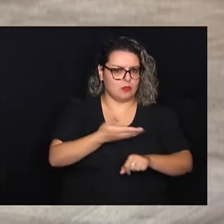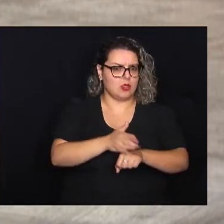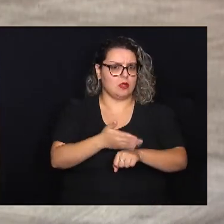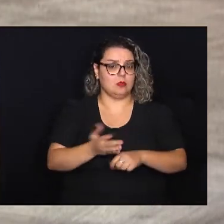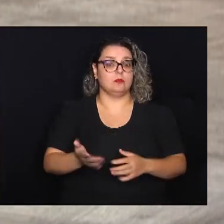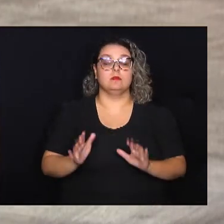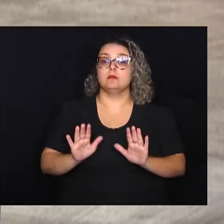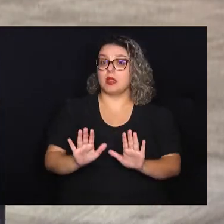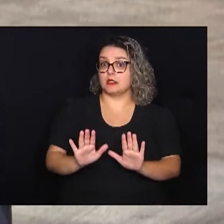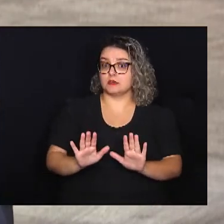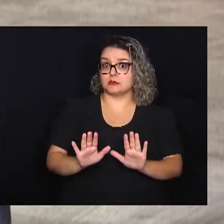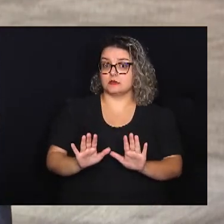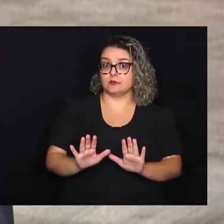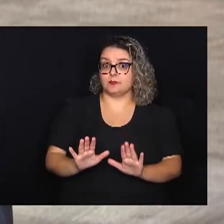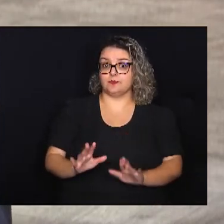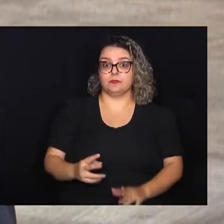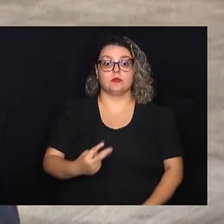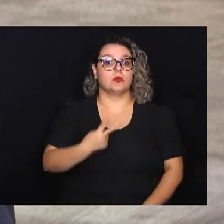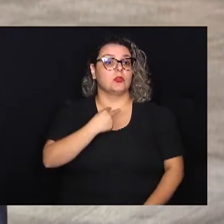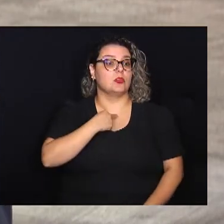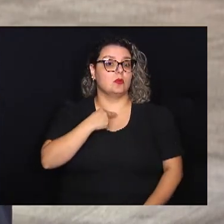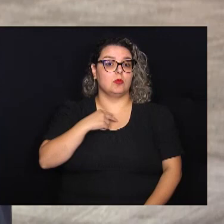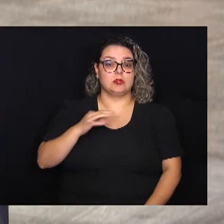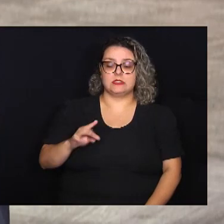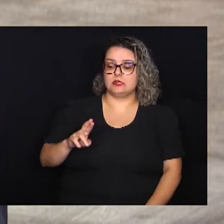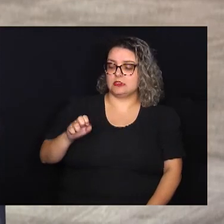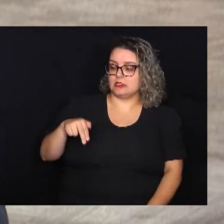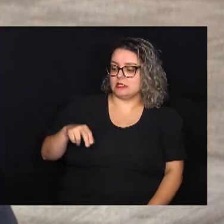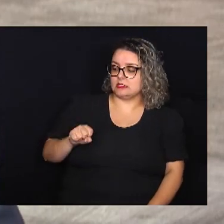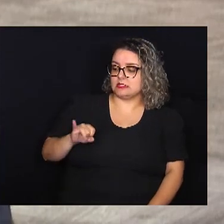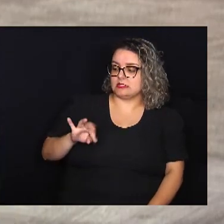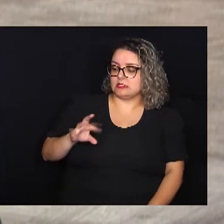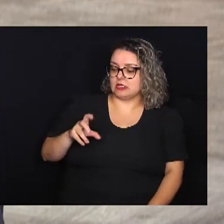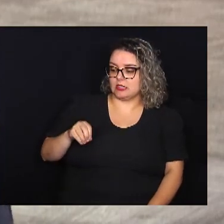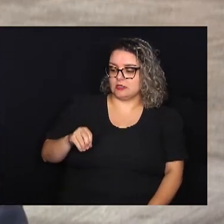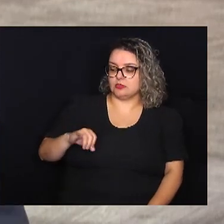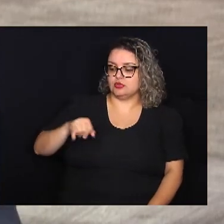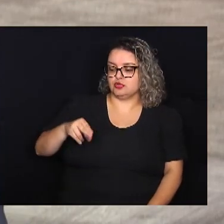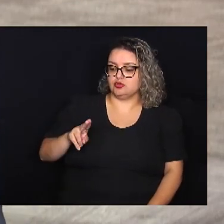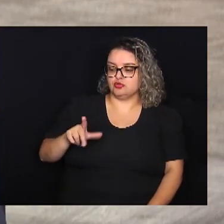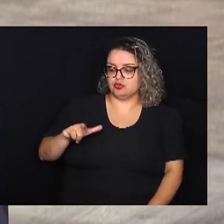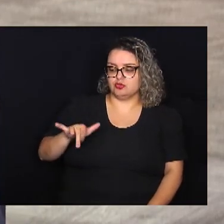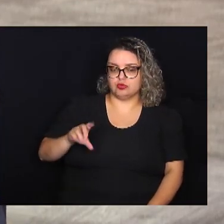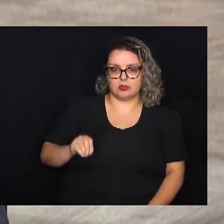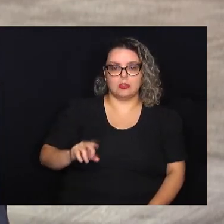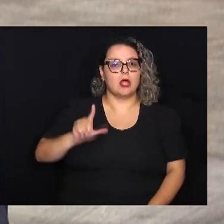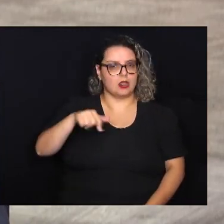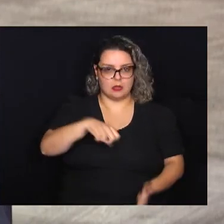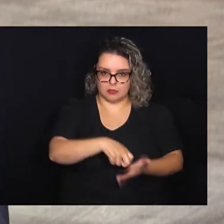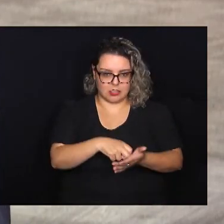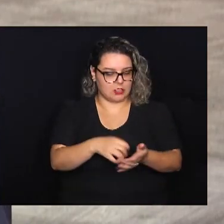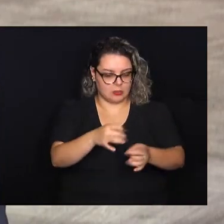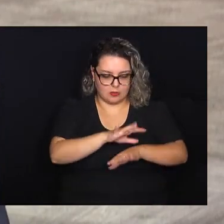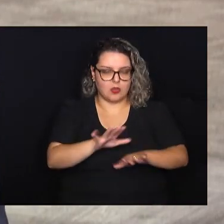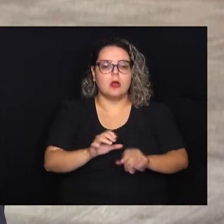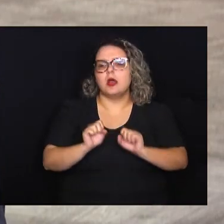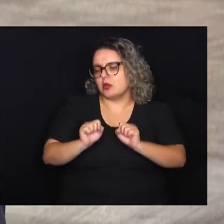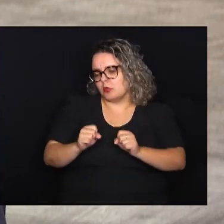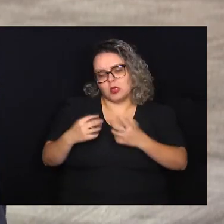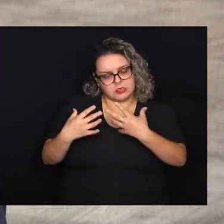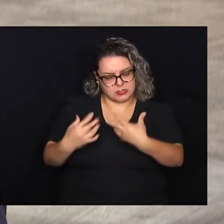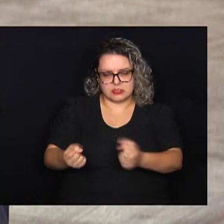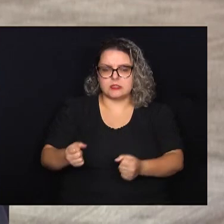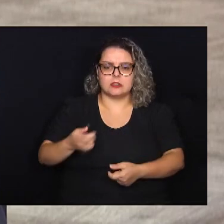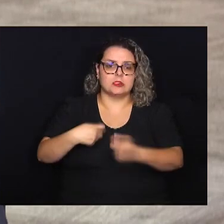desde que ele não seja transitado julgado depois de transitar julgado ele cumpriu a pena tudo bem ele pode ser admitido na